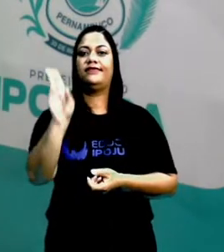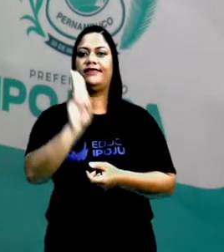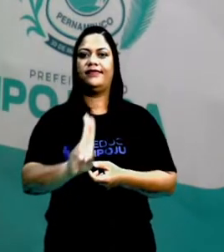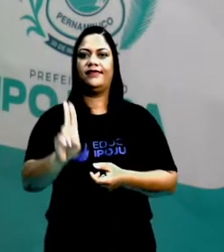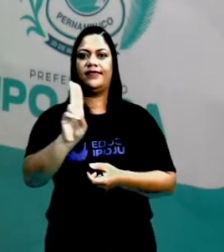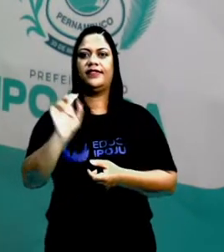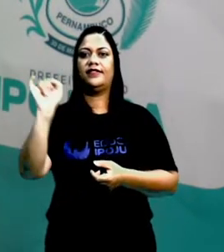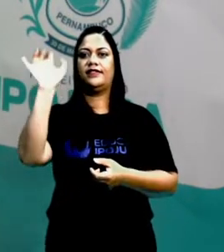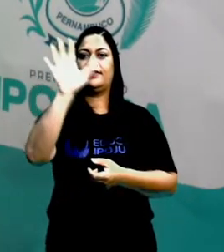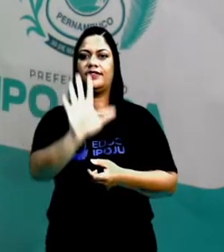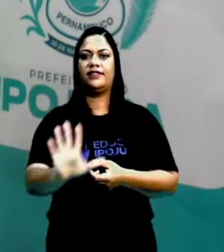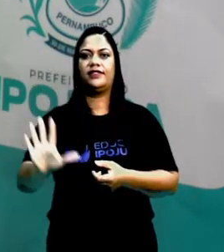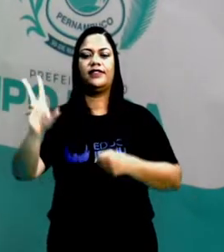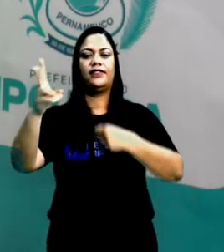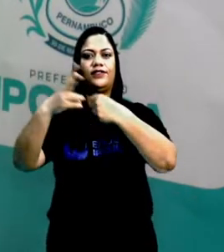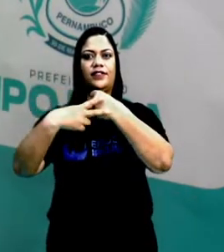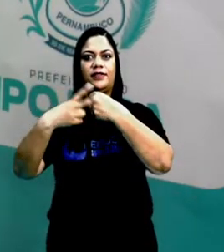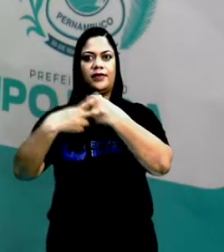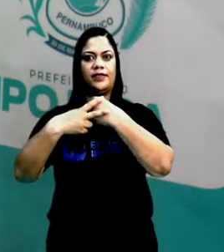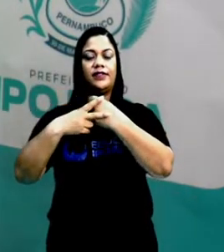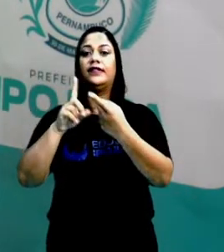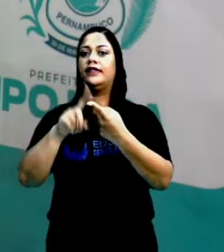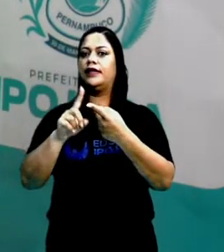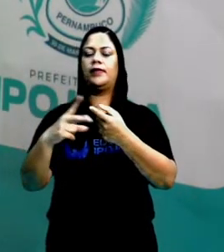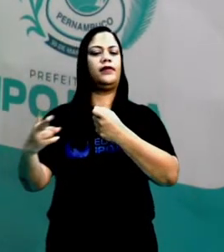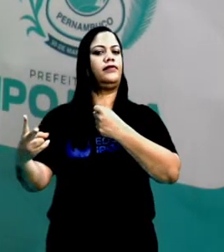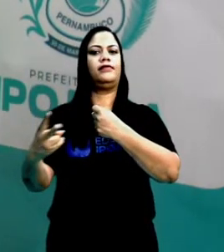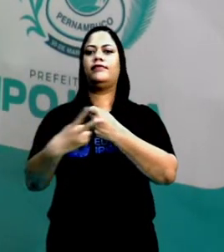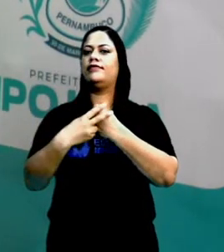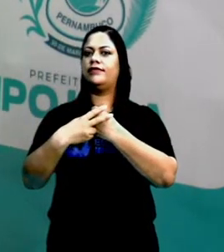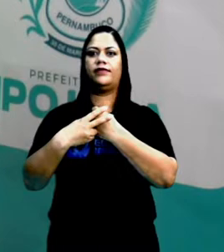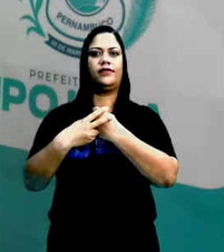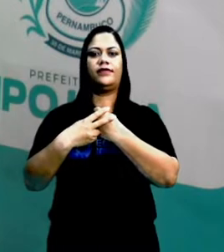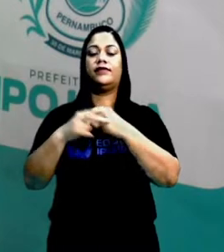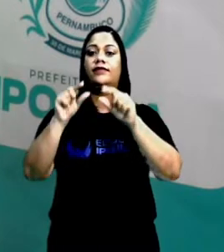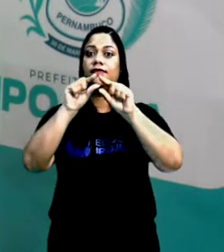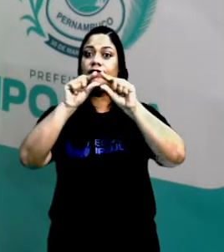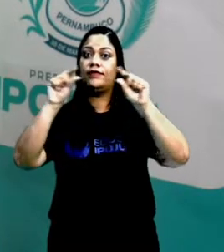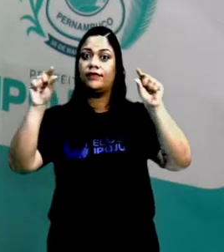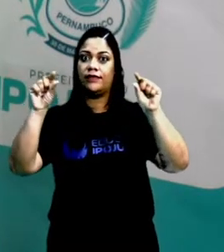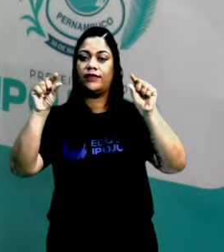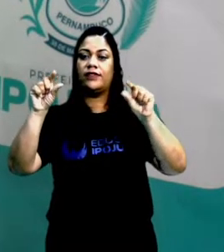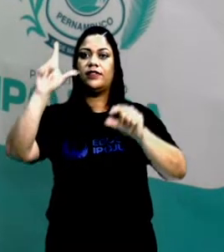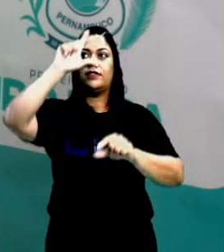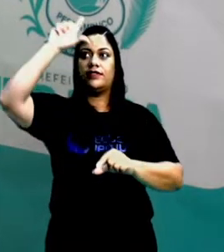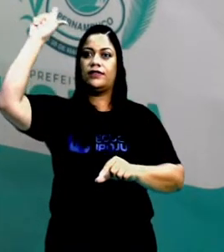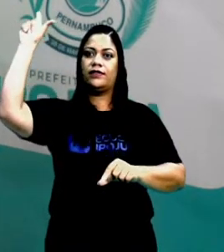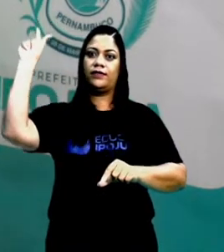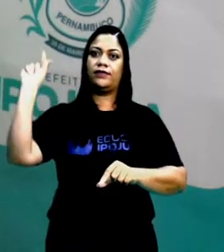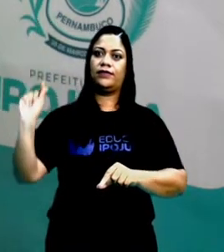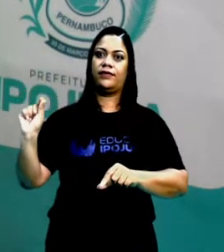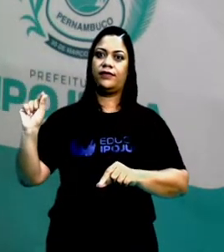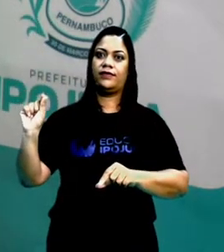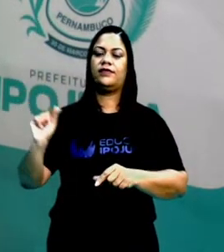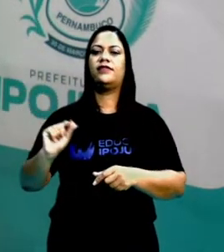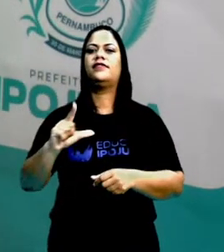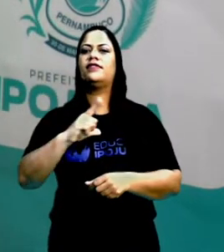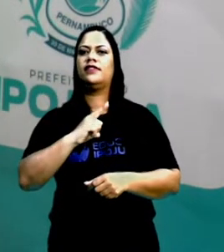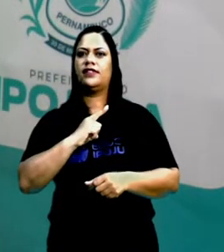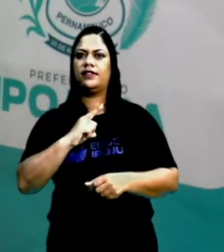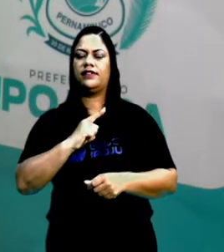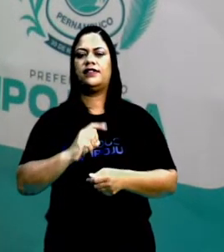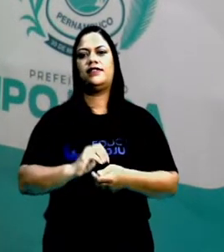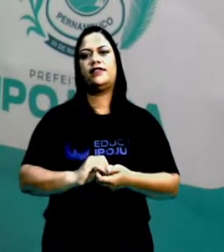utiliza imagens verbais e não verbais, com frases curtas em balões. Podem ter tiras